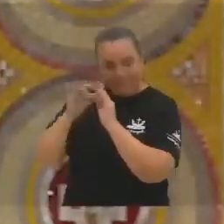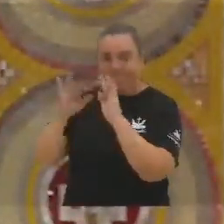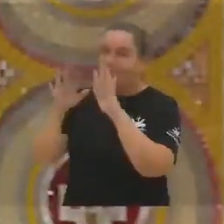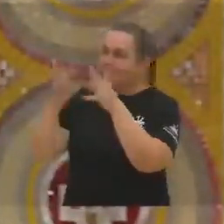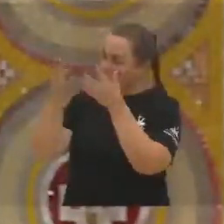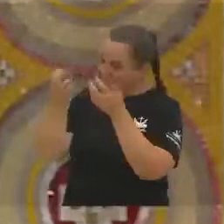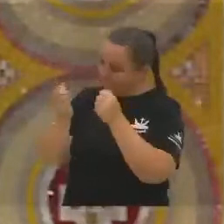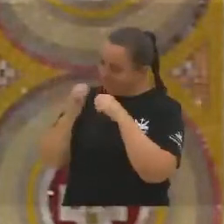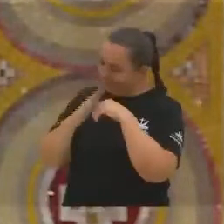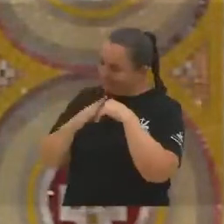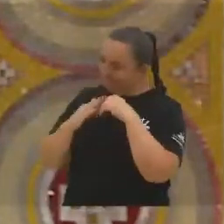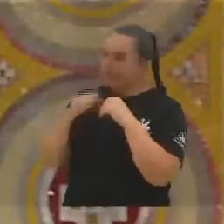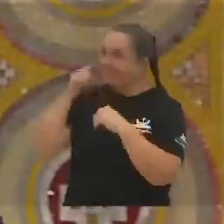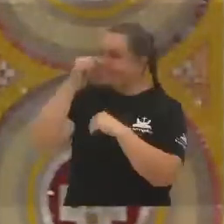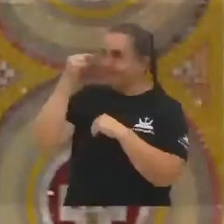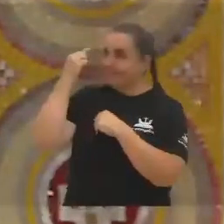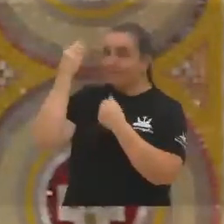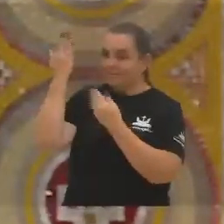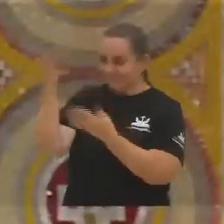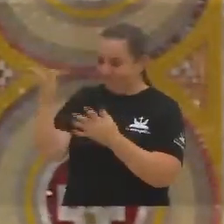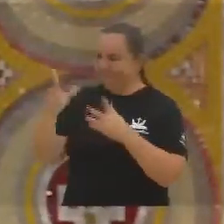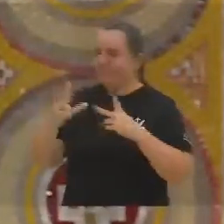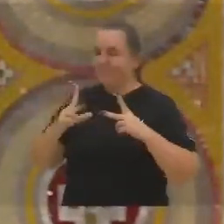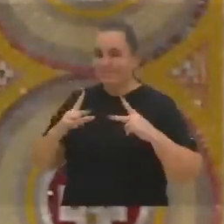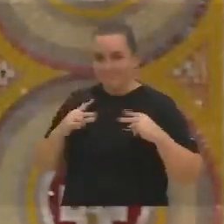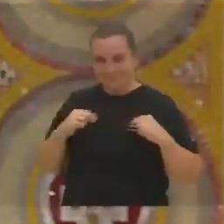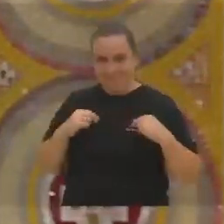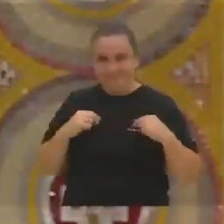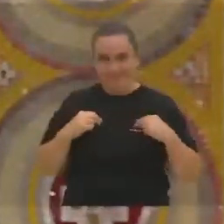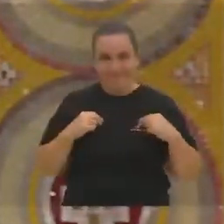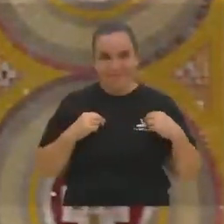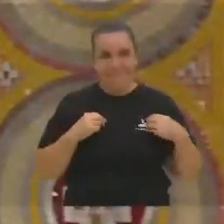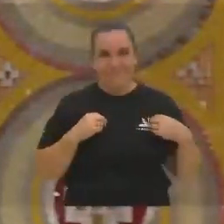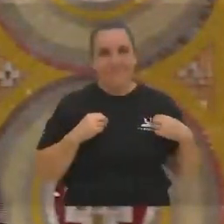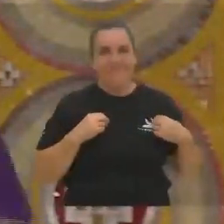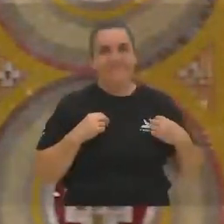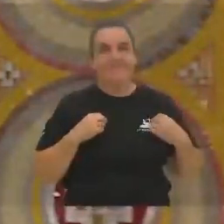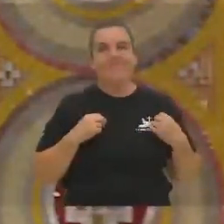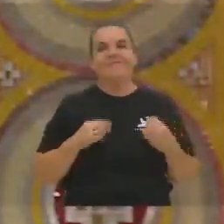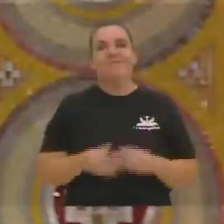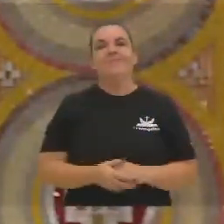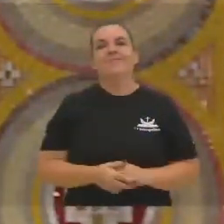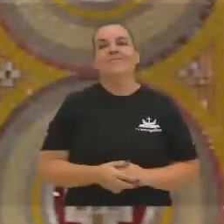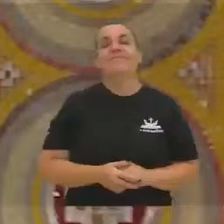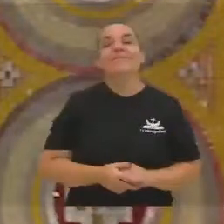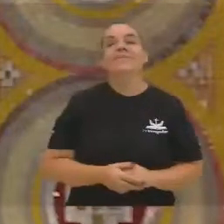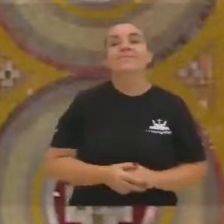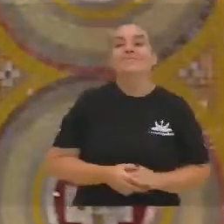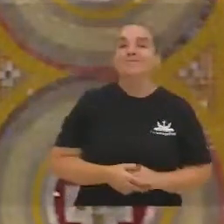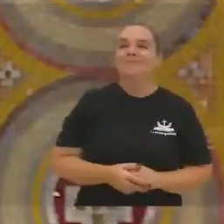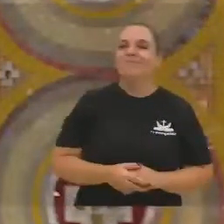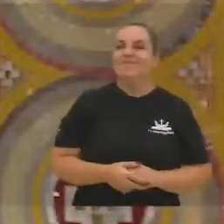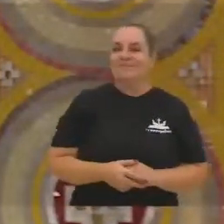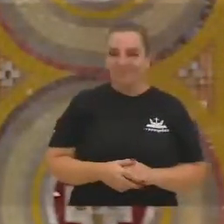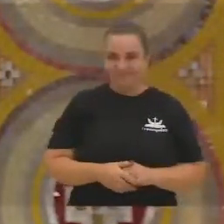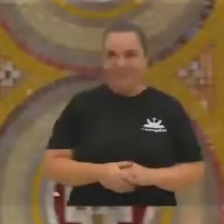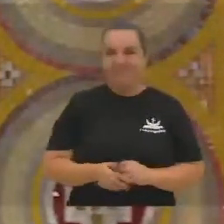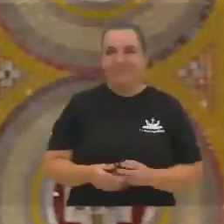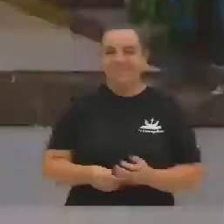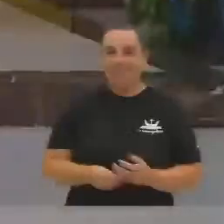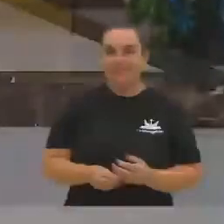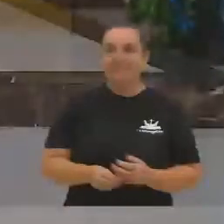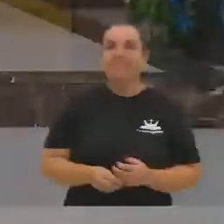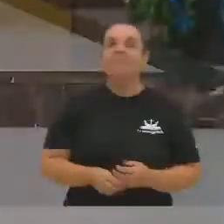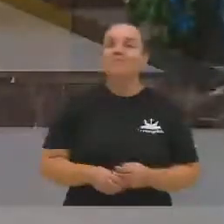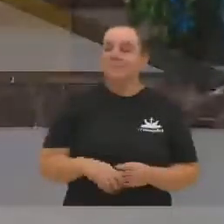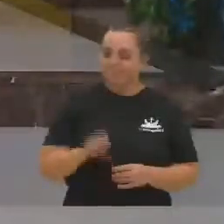acolhida e a santidade que ele só teve da família de Nazaré e de mais alguns naquela noite santa. É ou